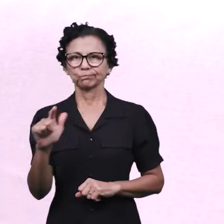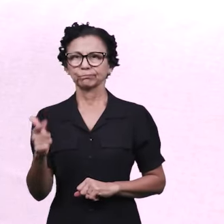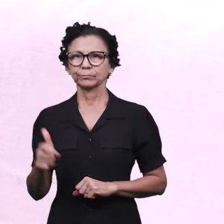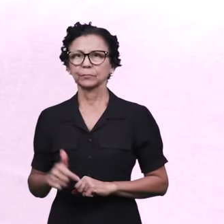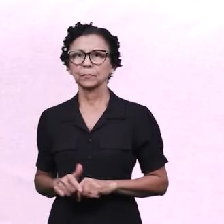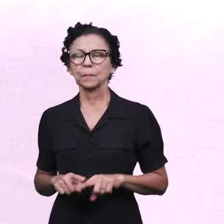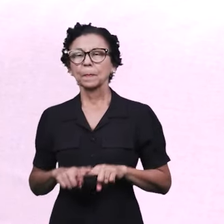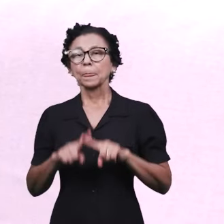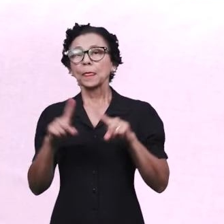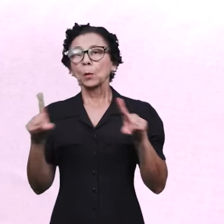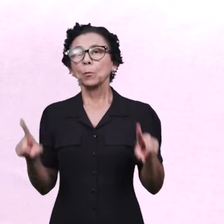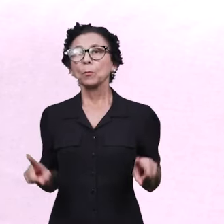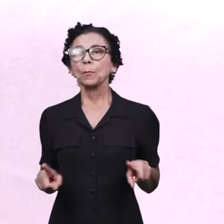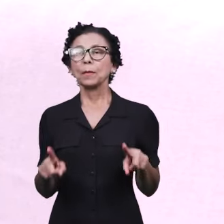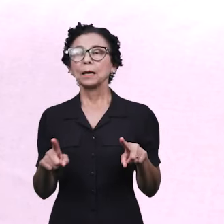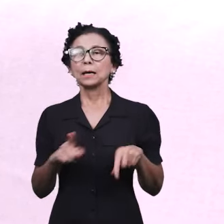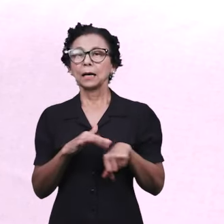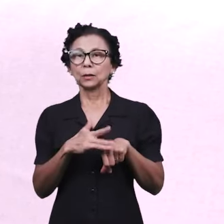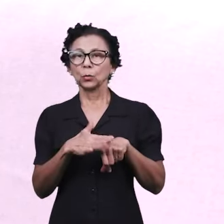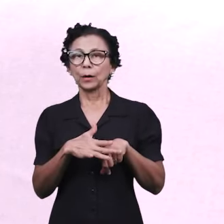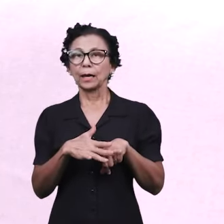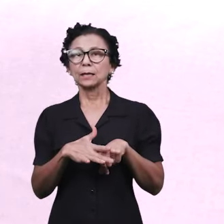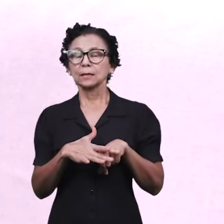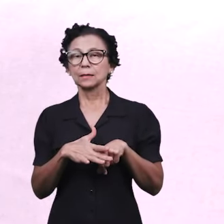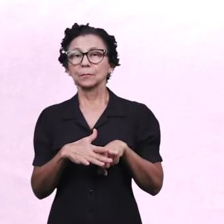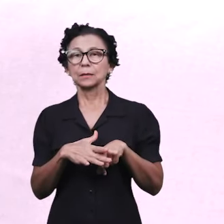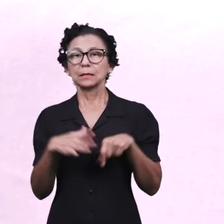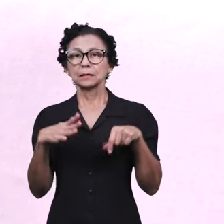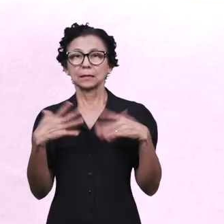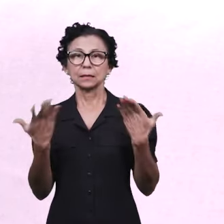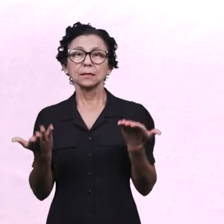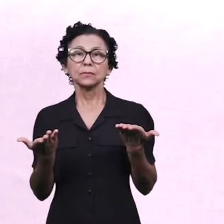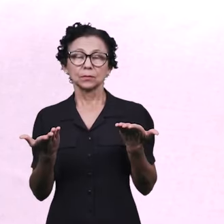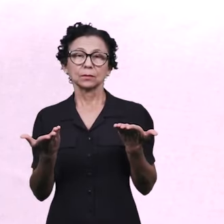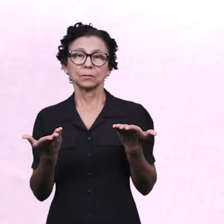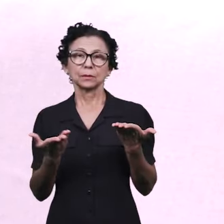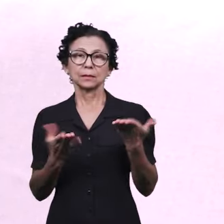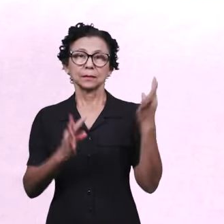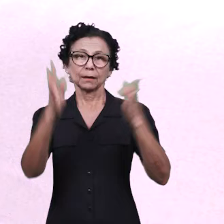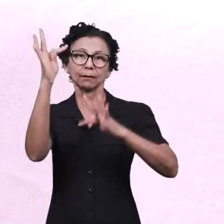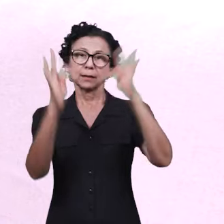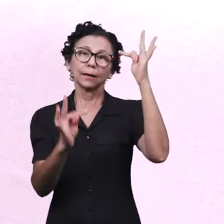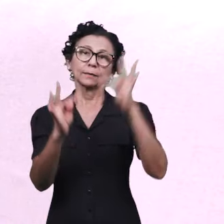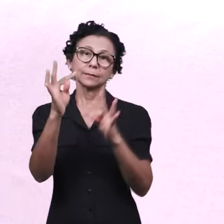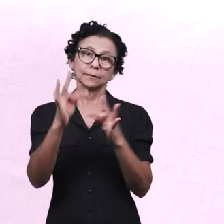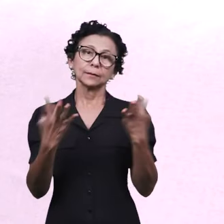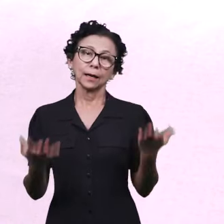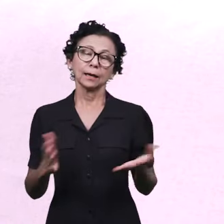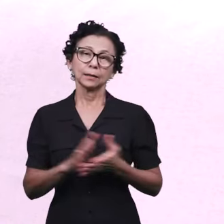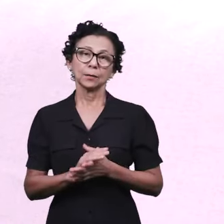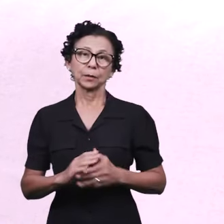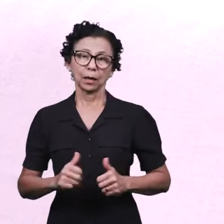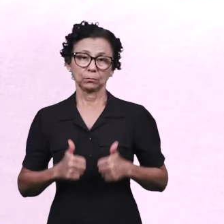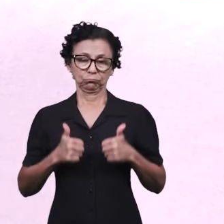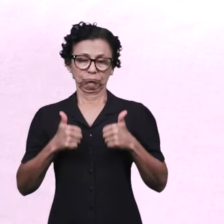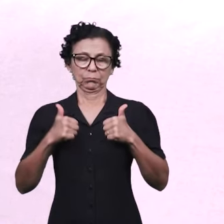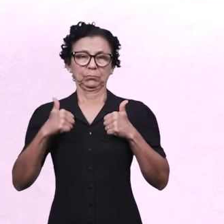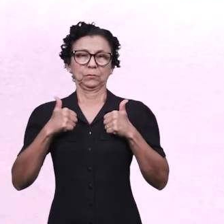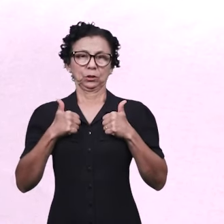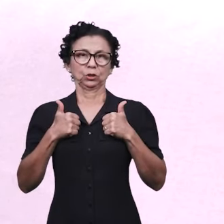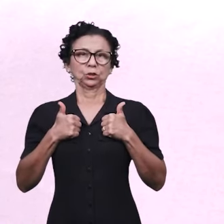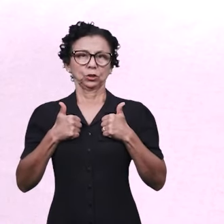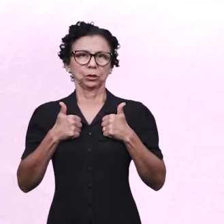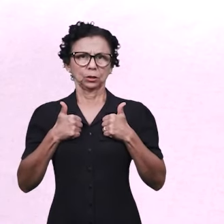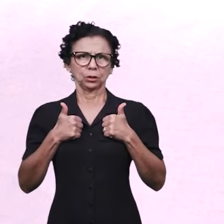lipedema ele precisa ser tratado para que eu melhore a minha qualidade de vida melhore A Minha autoestima né E